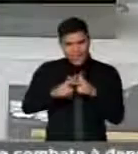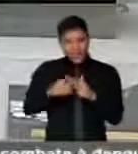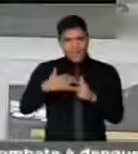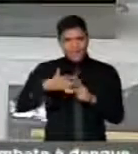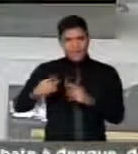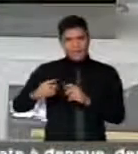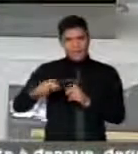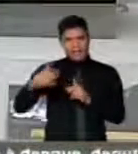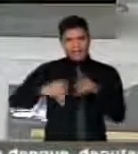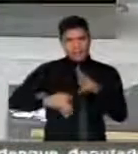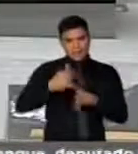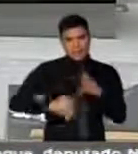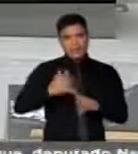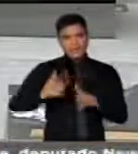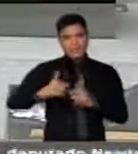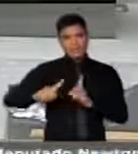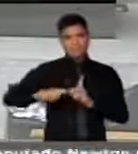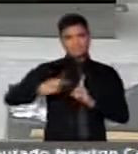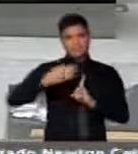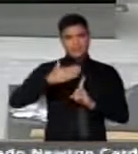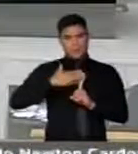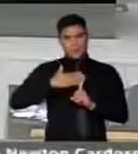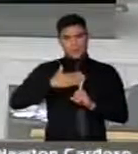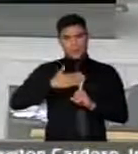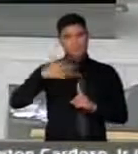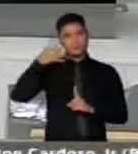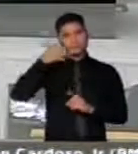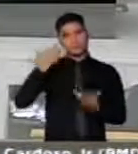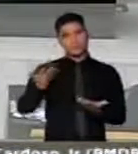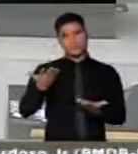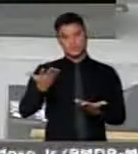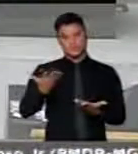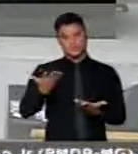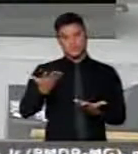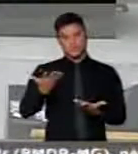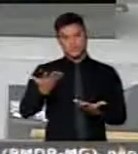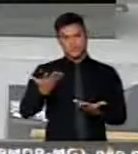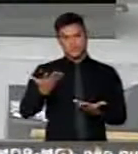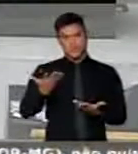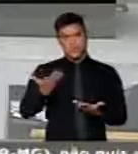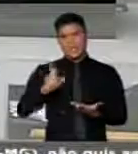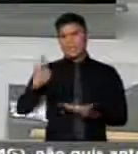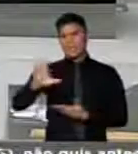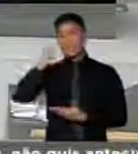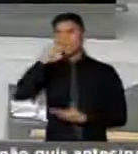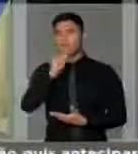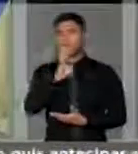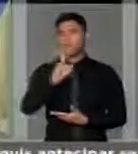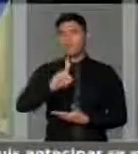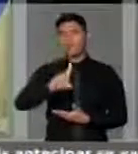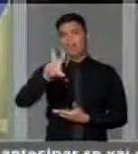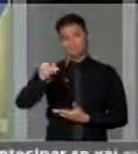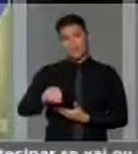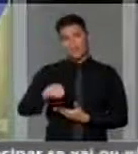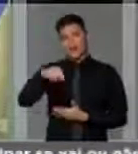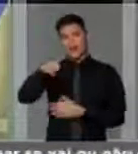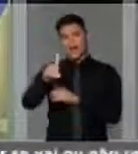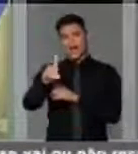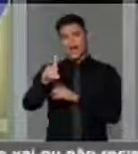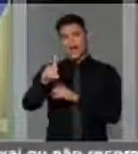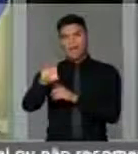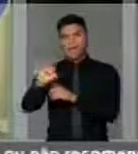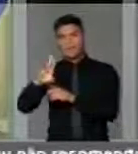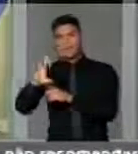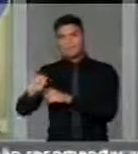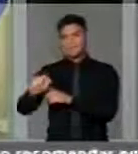continuar dando a minha palavra. Está subindo e descendo. Não adianta. E não vão me calar. A democracia é dada, o povo do Rio Grande do Norte